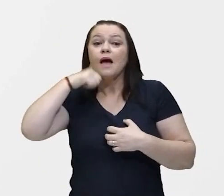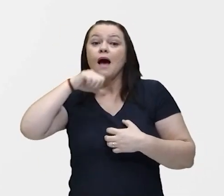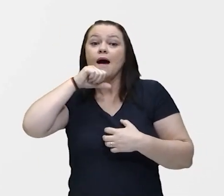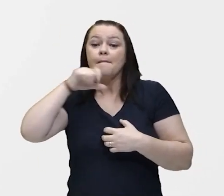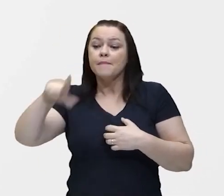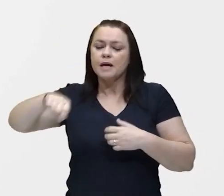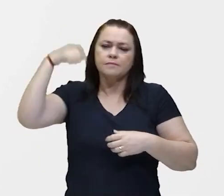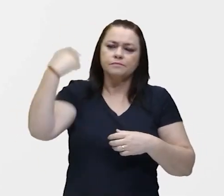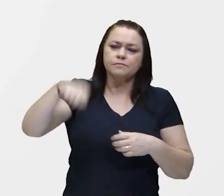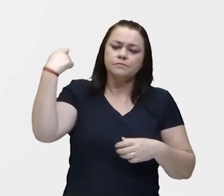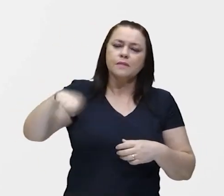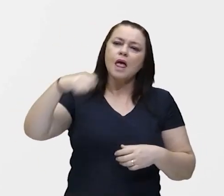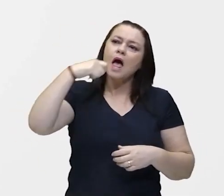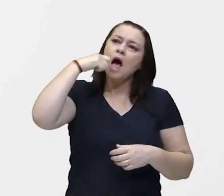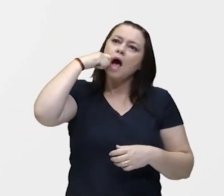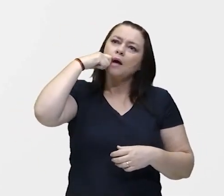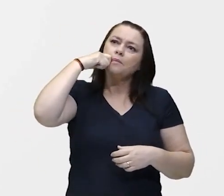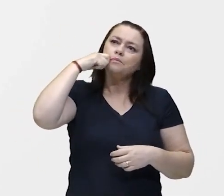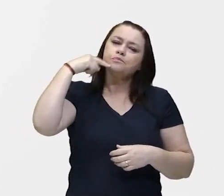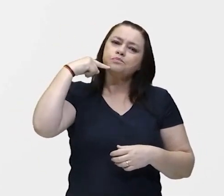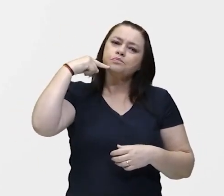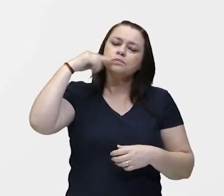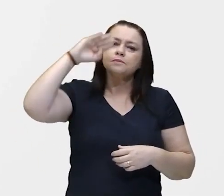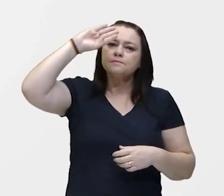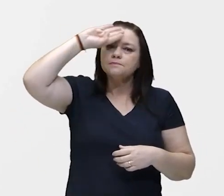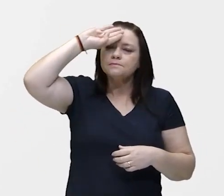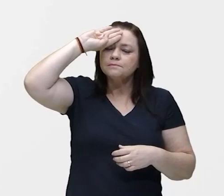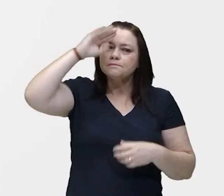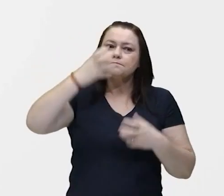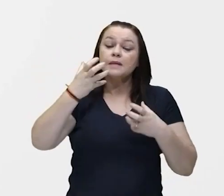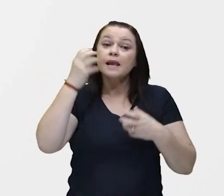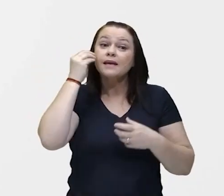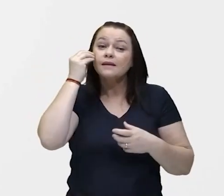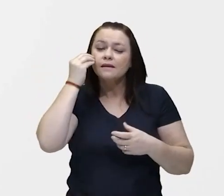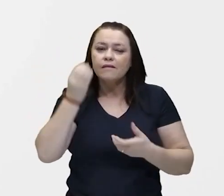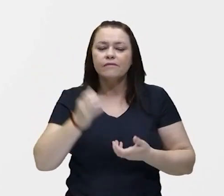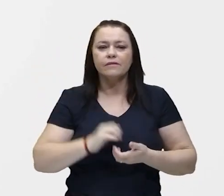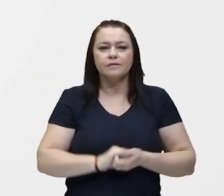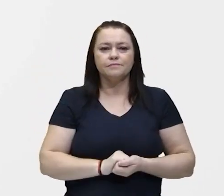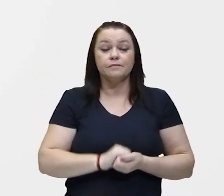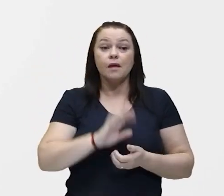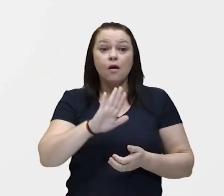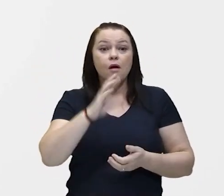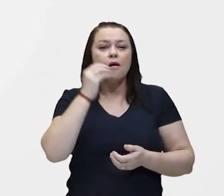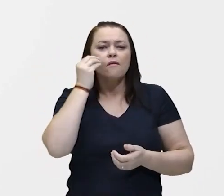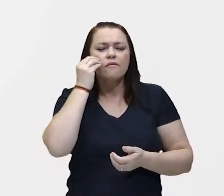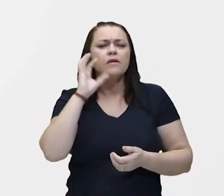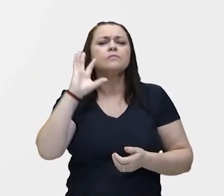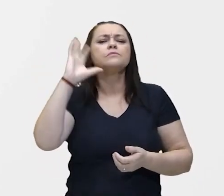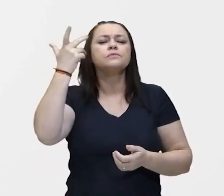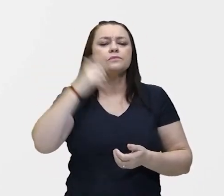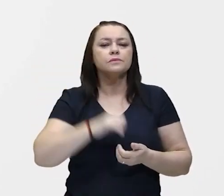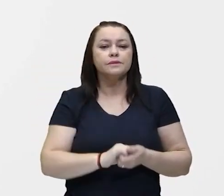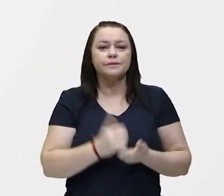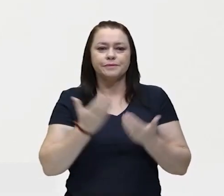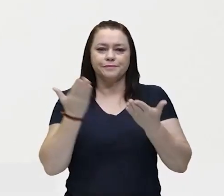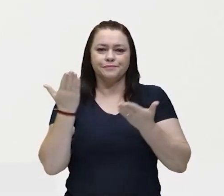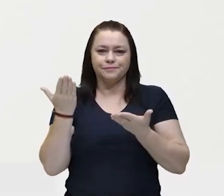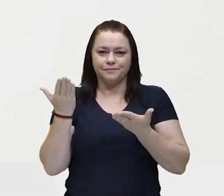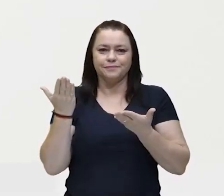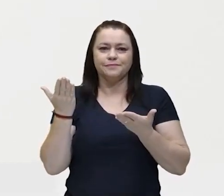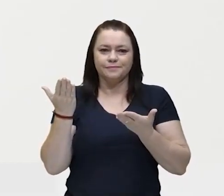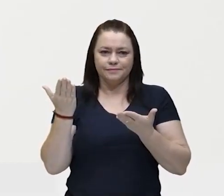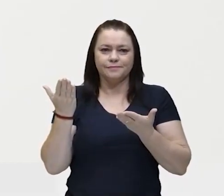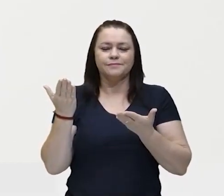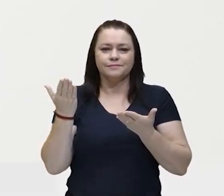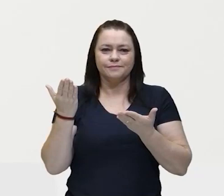em sua boca para ver a sua temperatura. Então, observe o seguinte, olha aí o Lucas, né? Você pode